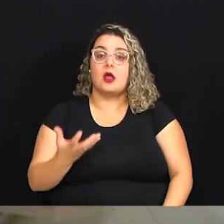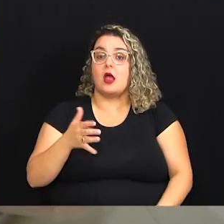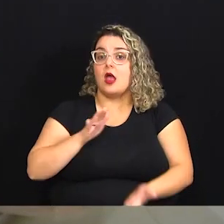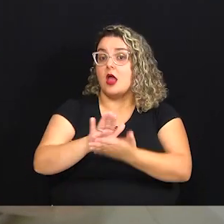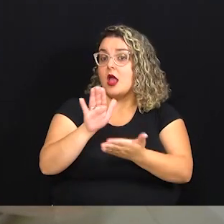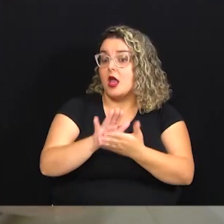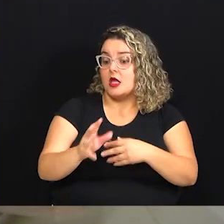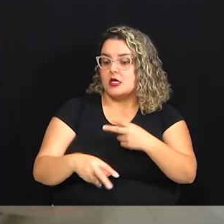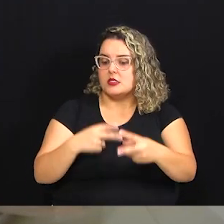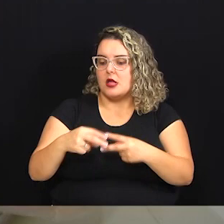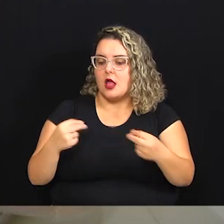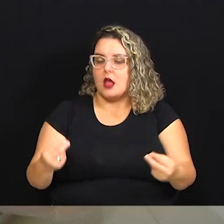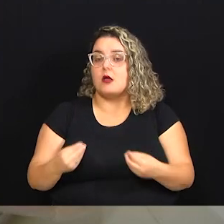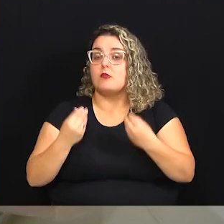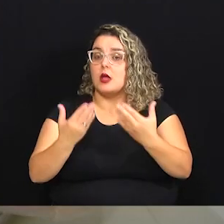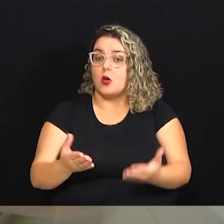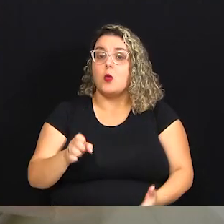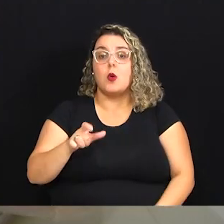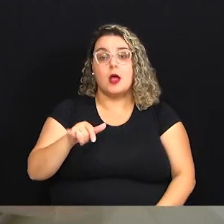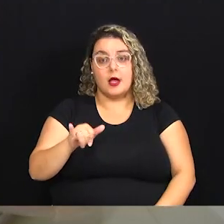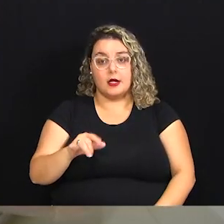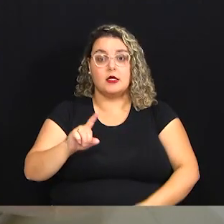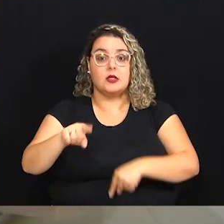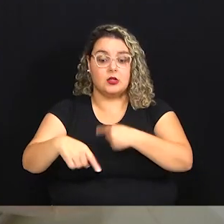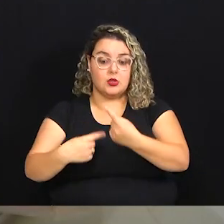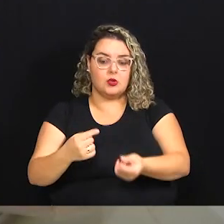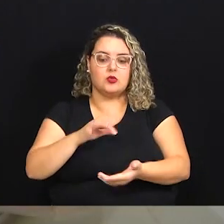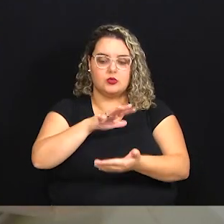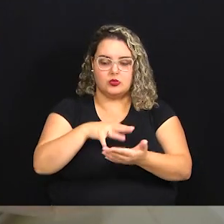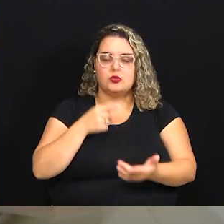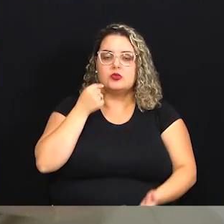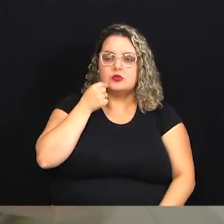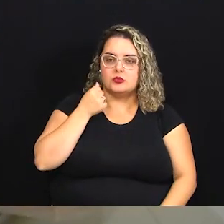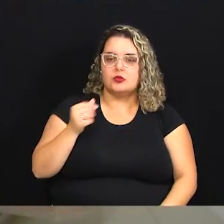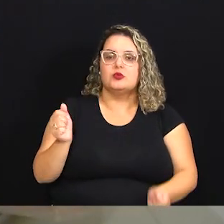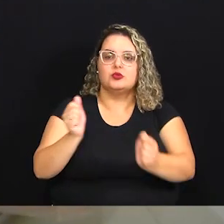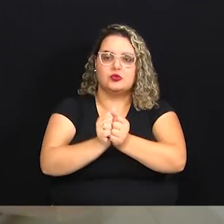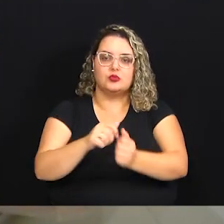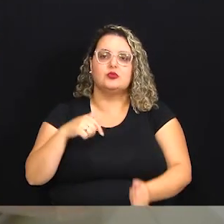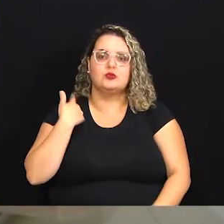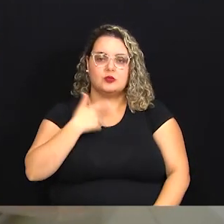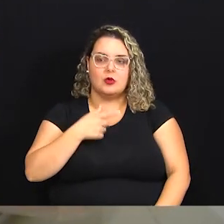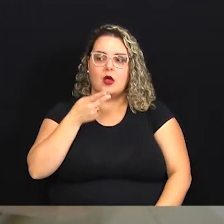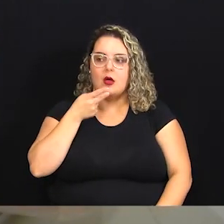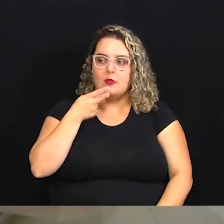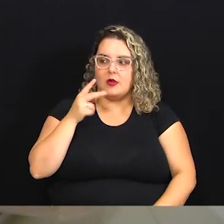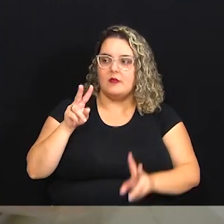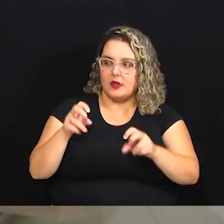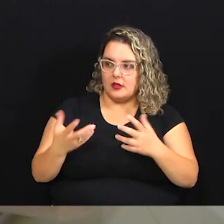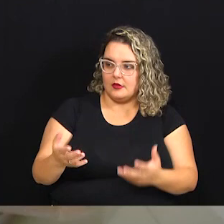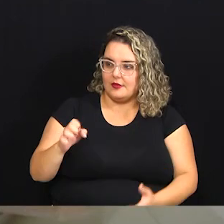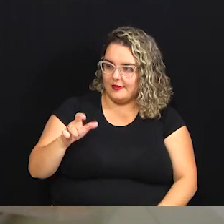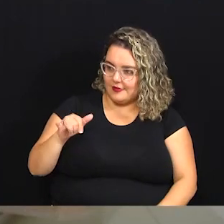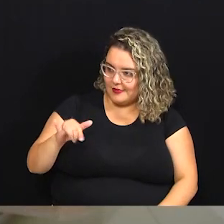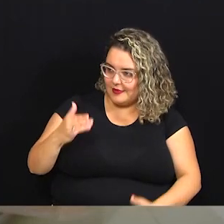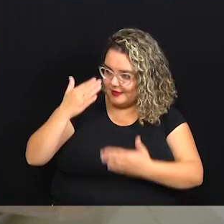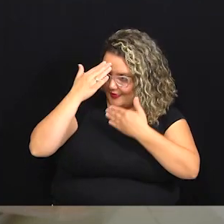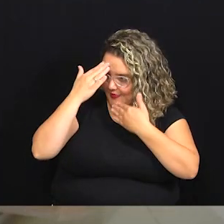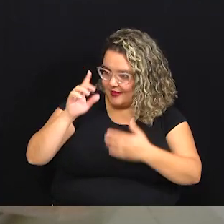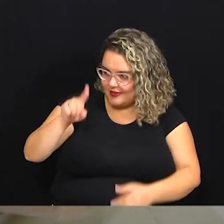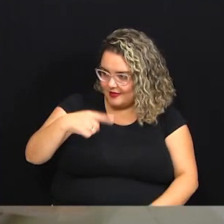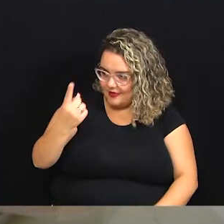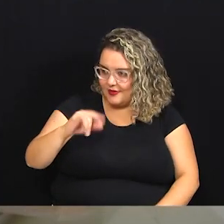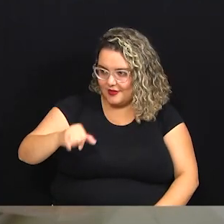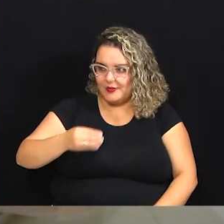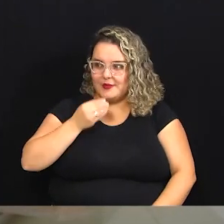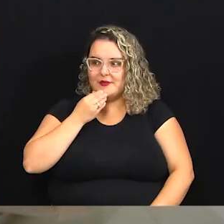quer gastar, quer dar aquele presente. O Eli vai, em outro Na Ponta do Lápis, estar aqui conosco para falar sobre isso. Eli, obrigada e